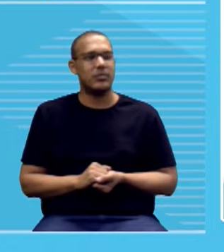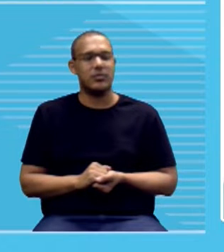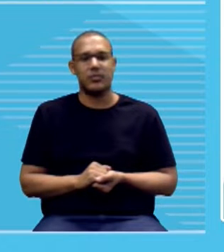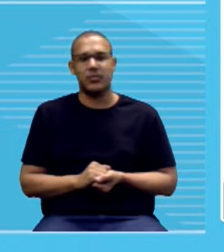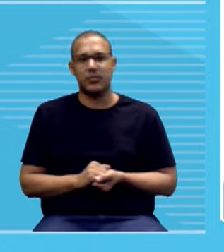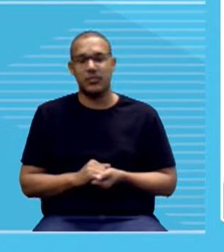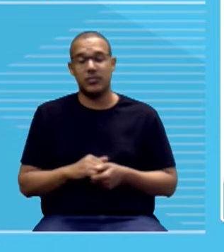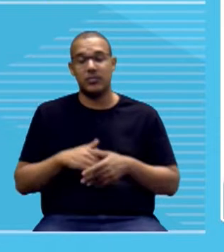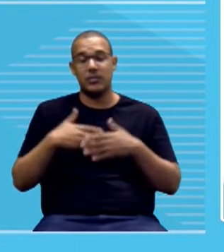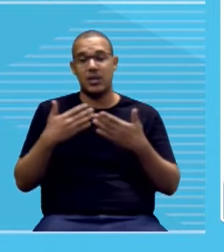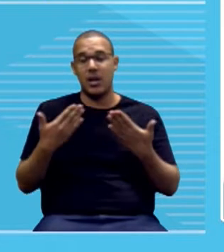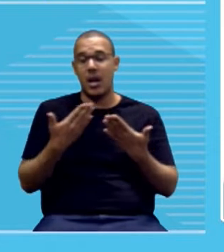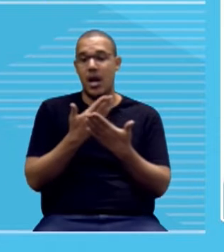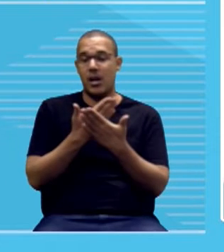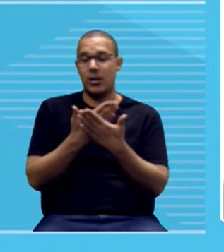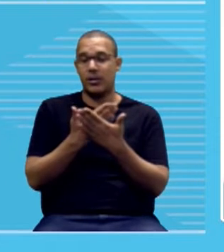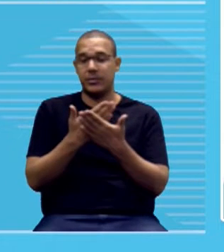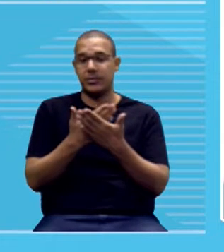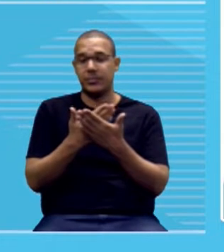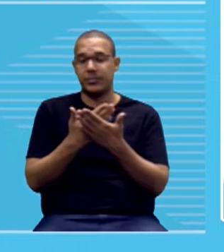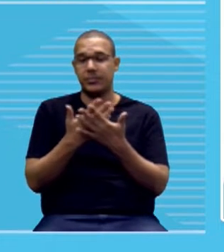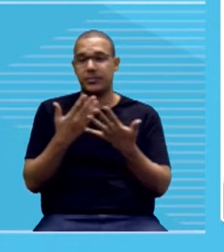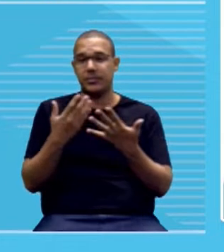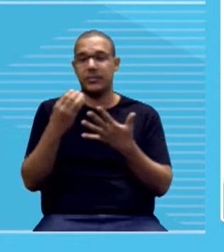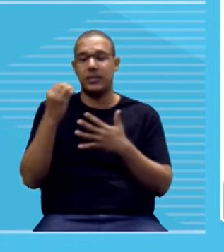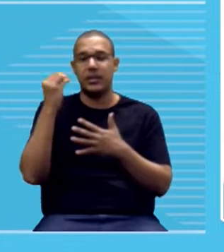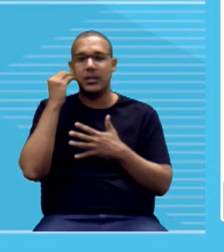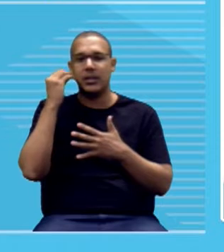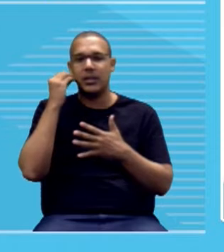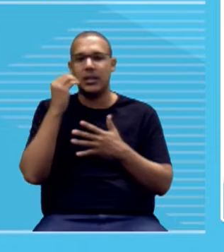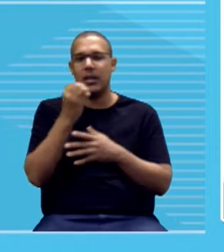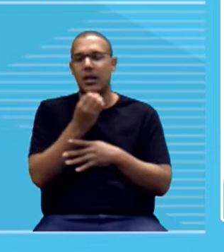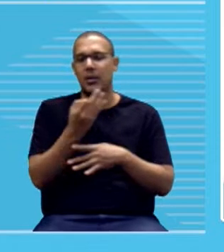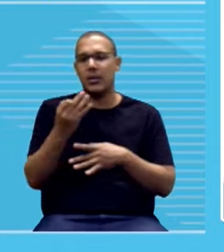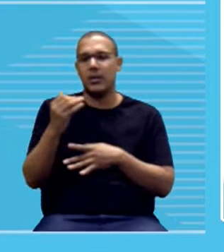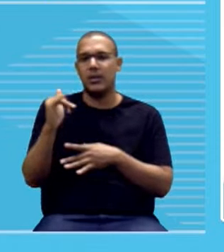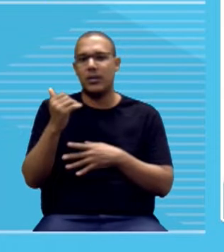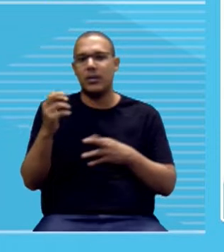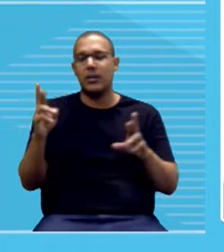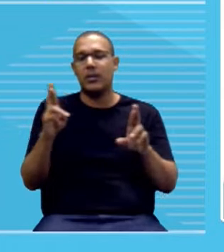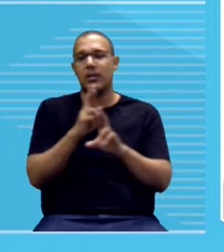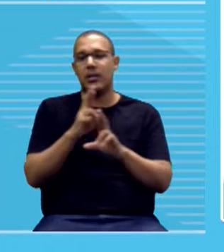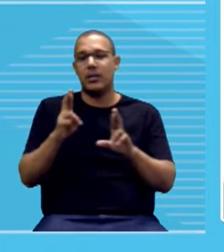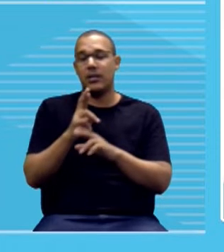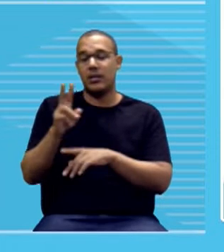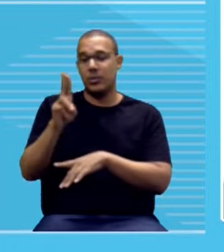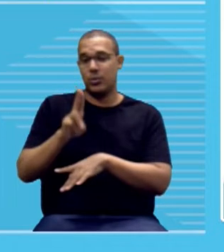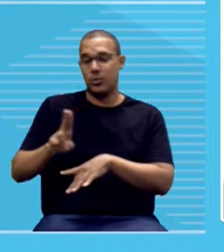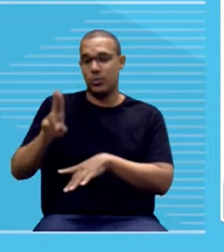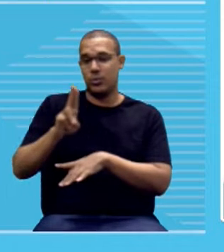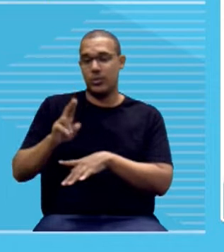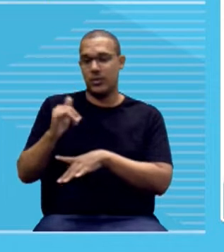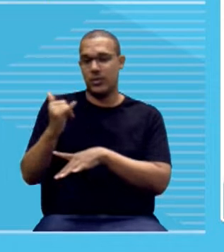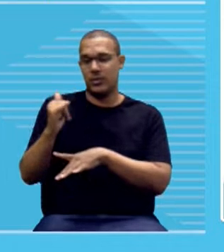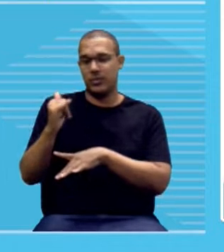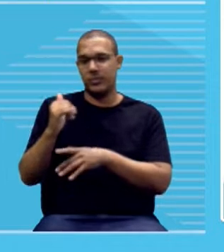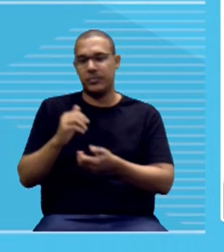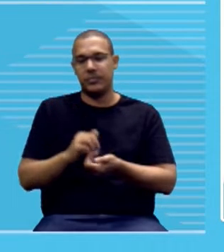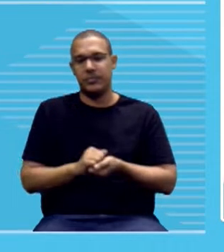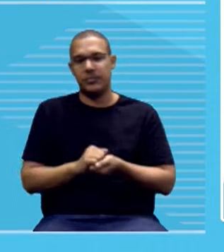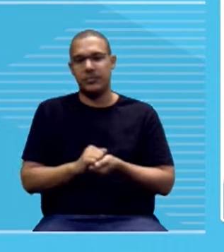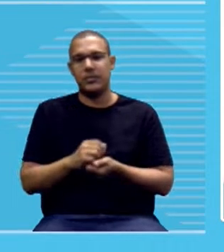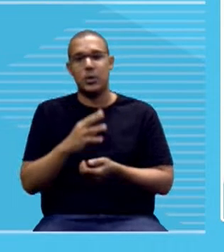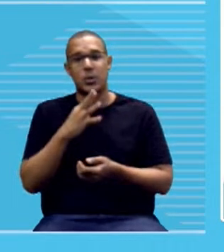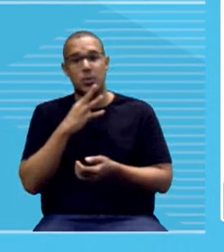Olha, nossa aula de hoje a gente vai tentar entender potência elétrica e sua relação com o consumo elétrico, tá bom? Nossos objetivos